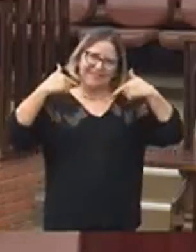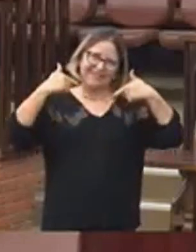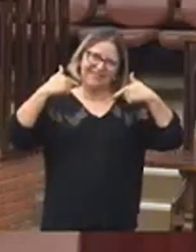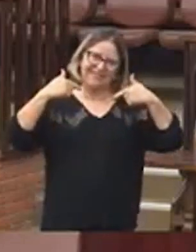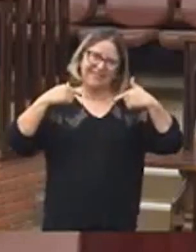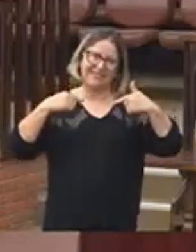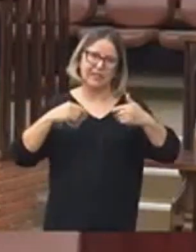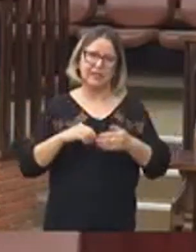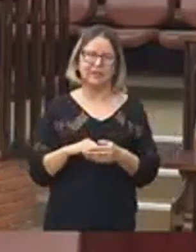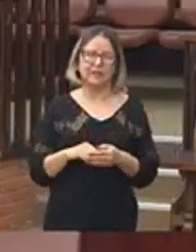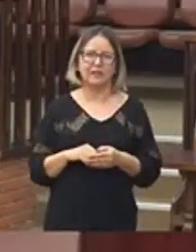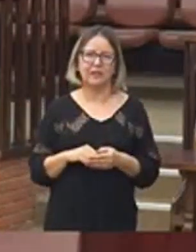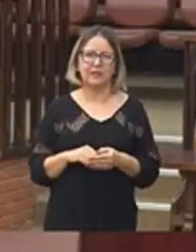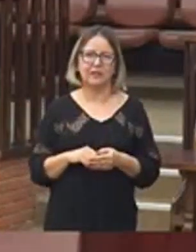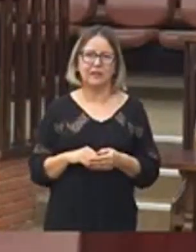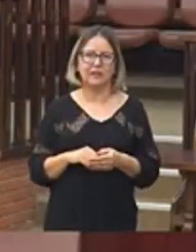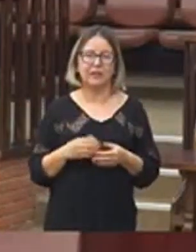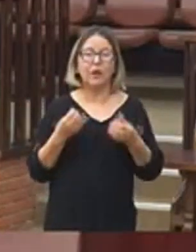Como estamos nós?